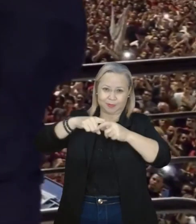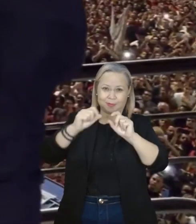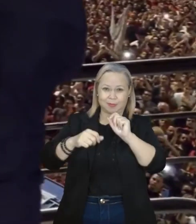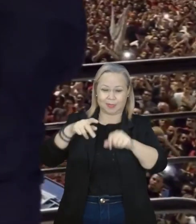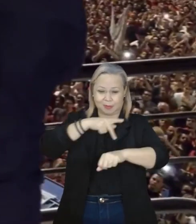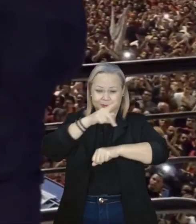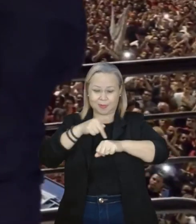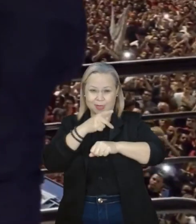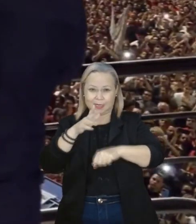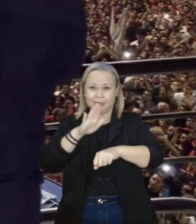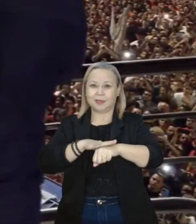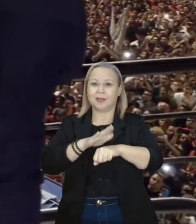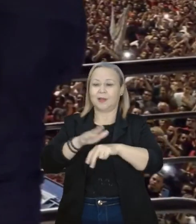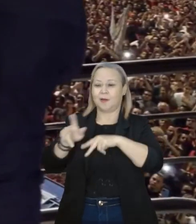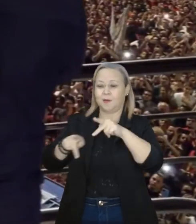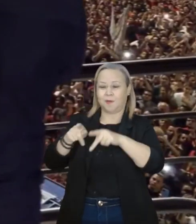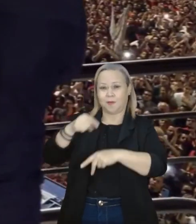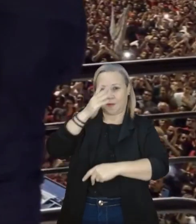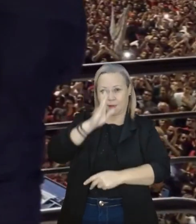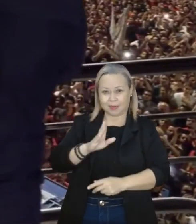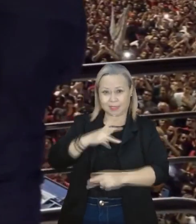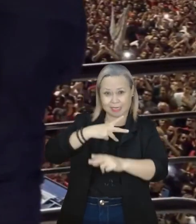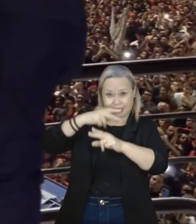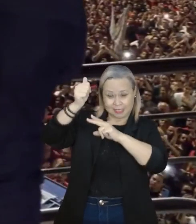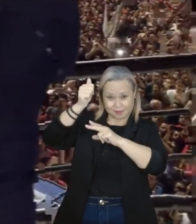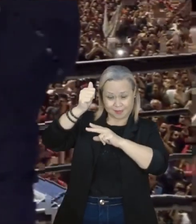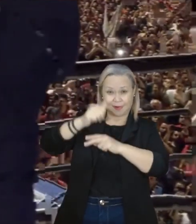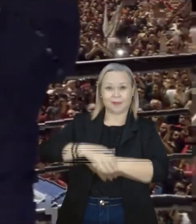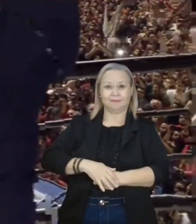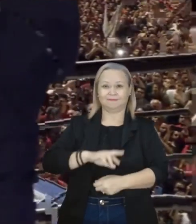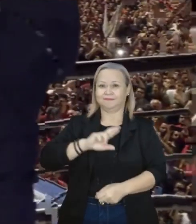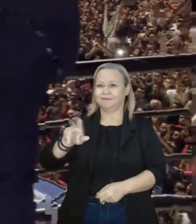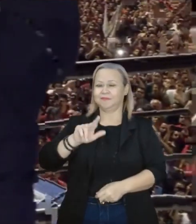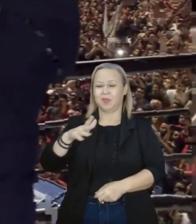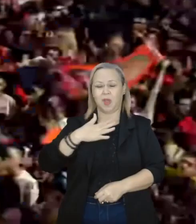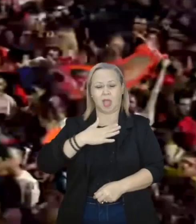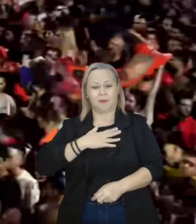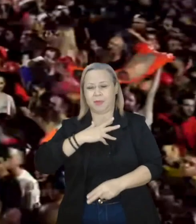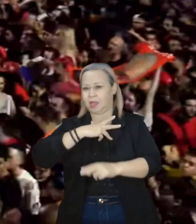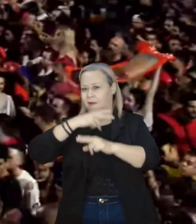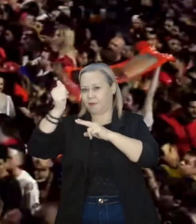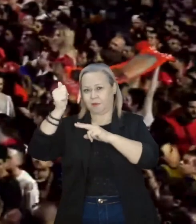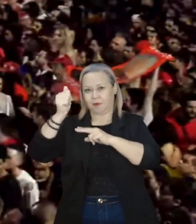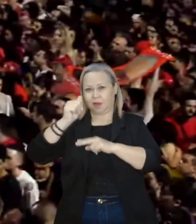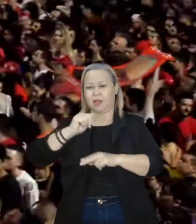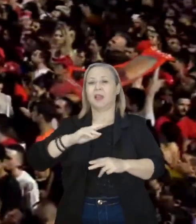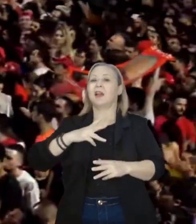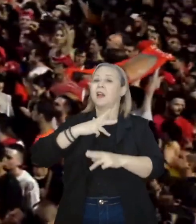povo brasileiro. Essa vitória não é a minha vitória. É a